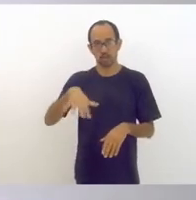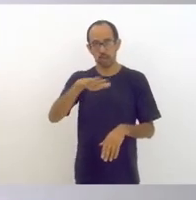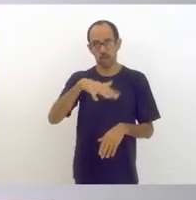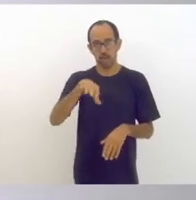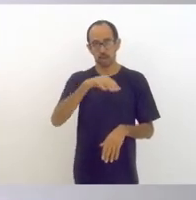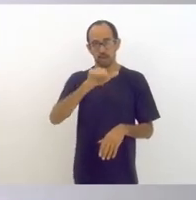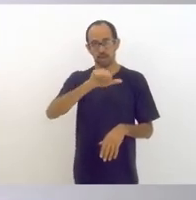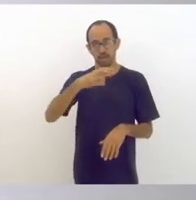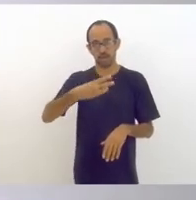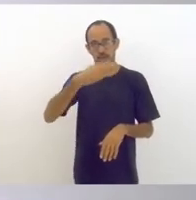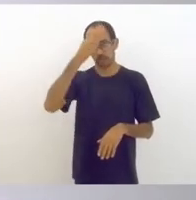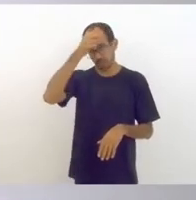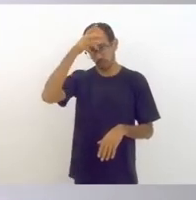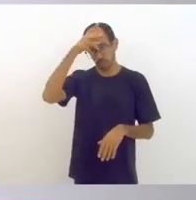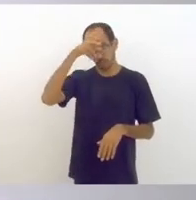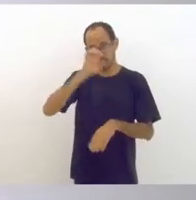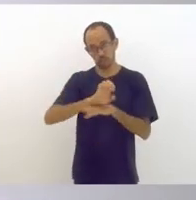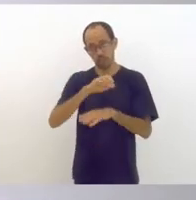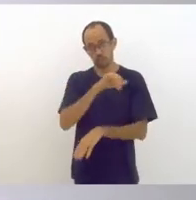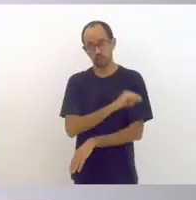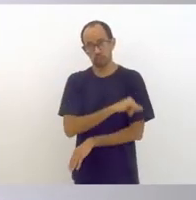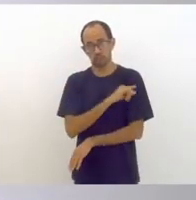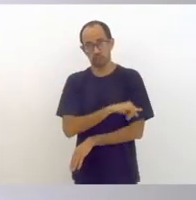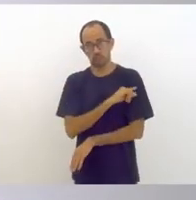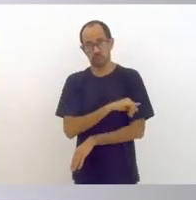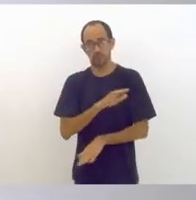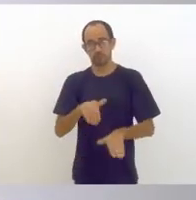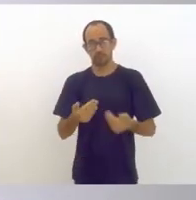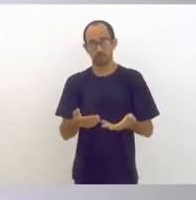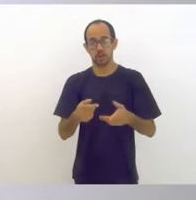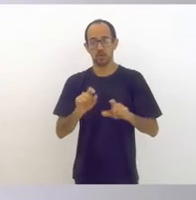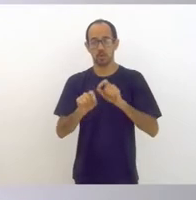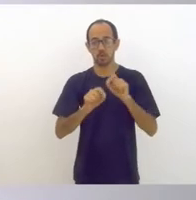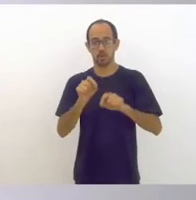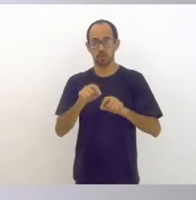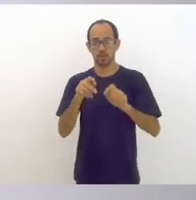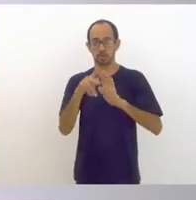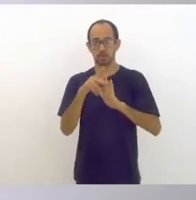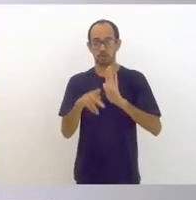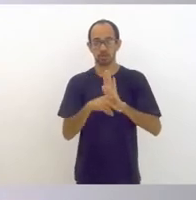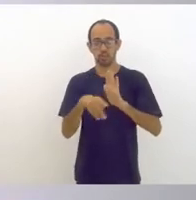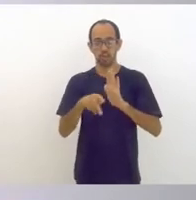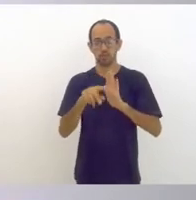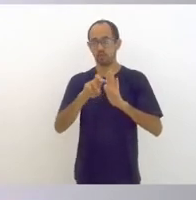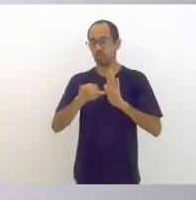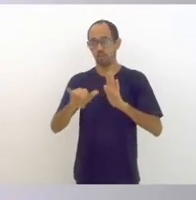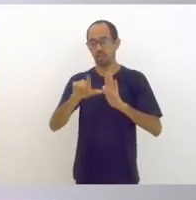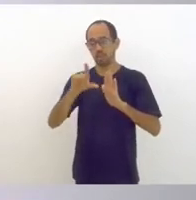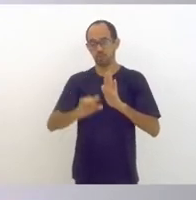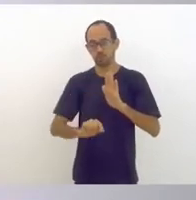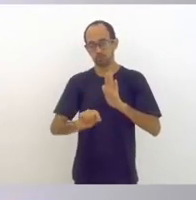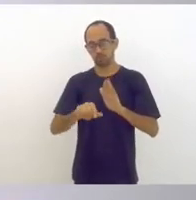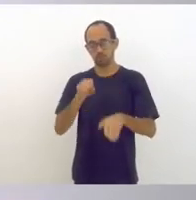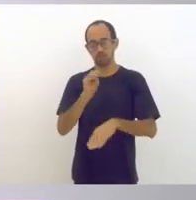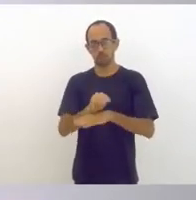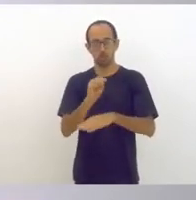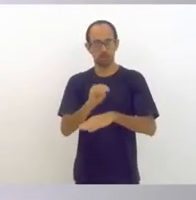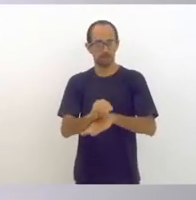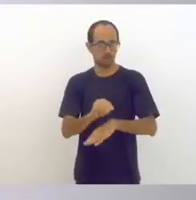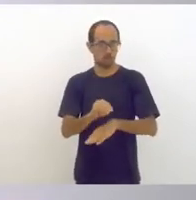13 municípios do estado do Rio de Janeiro. Então, esse projeto, de forma alguma, visa diminuir proteção ambiental. É preciso deixar